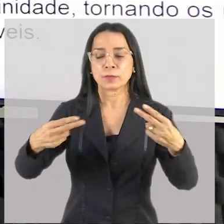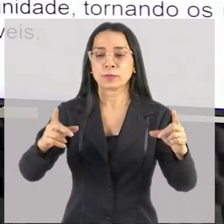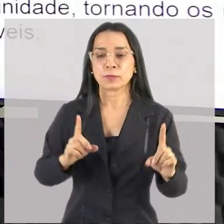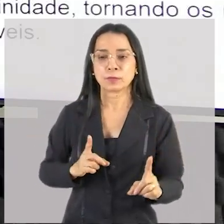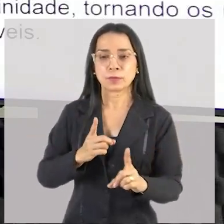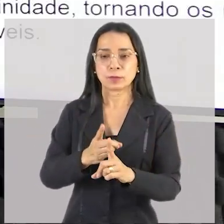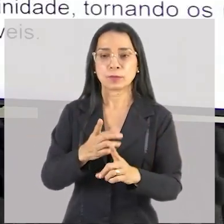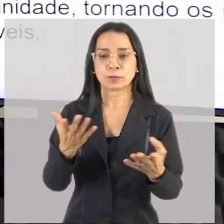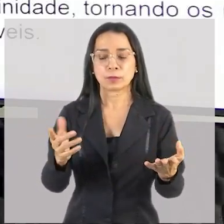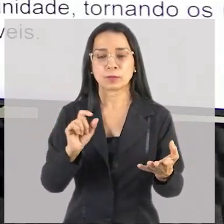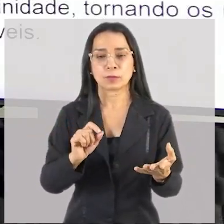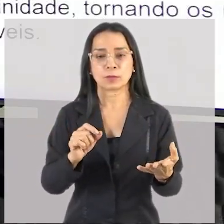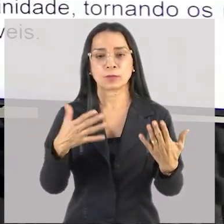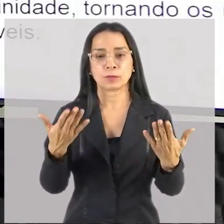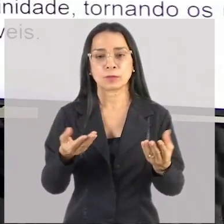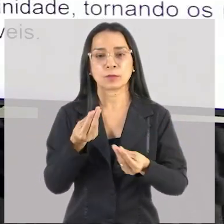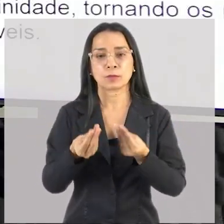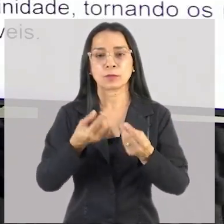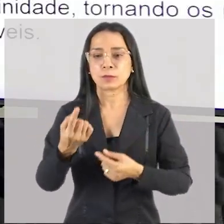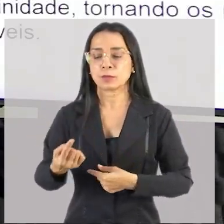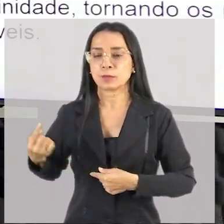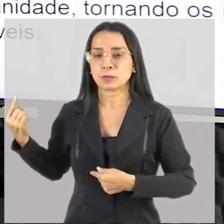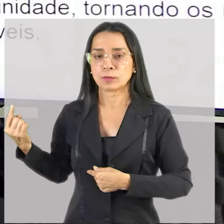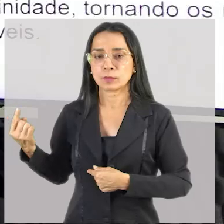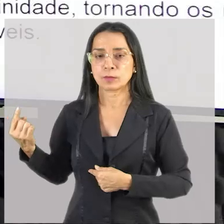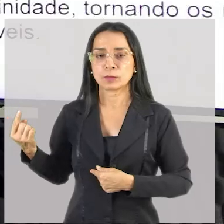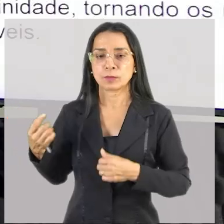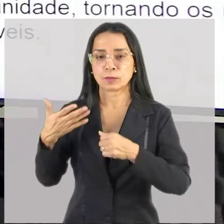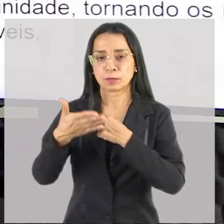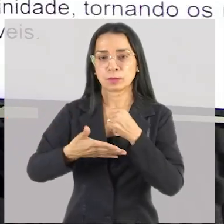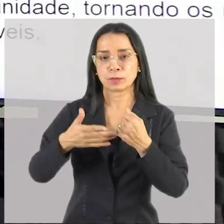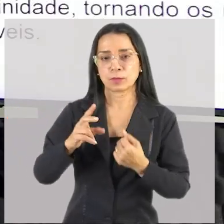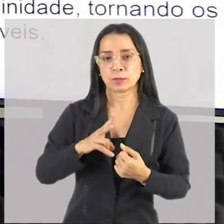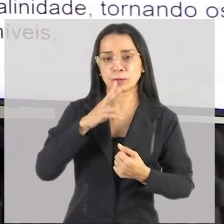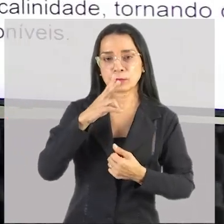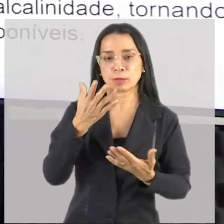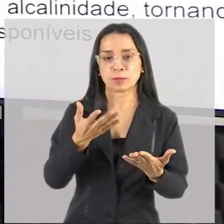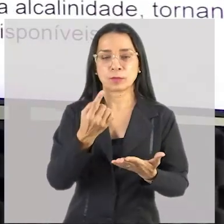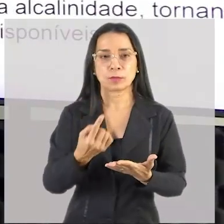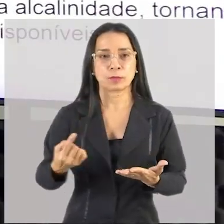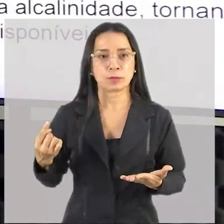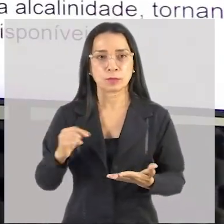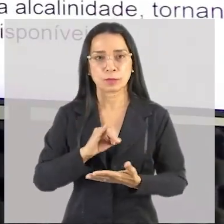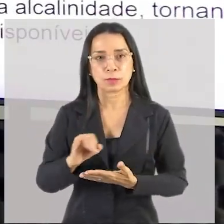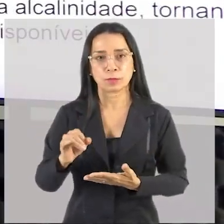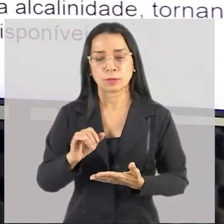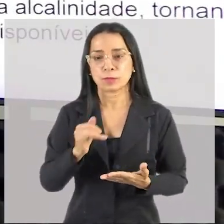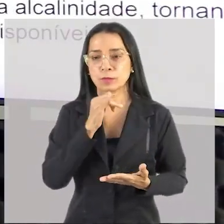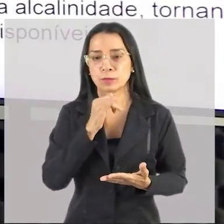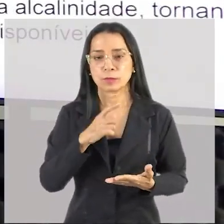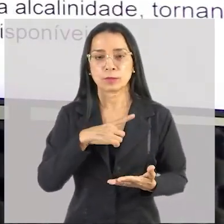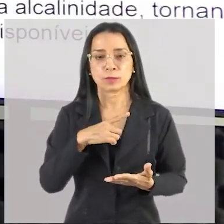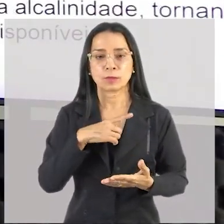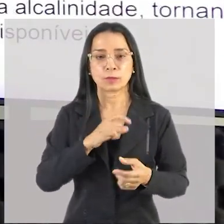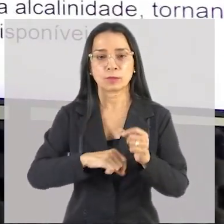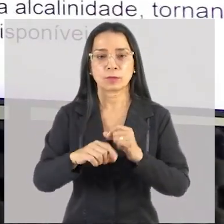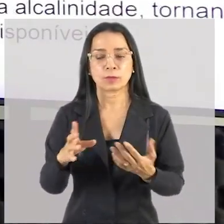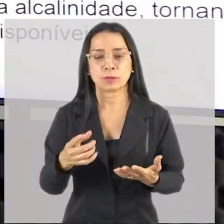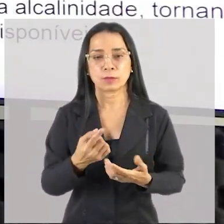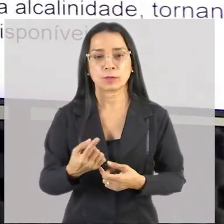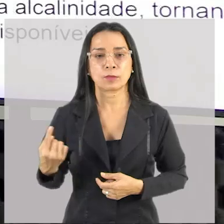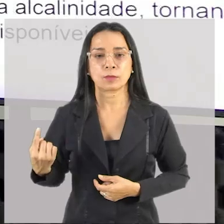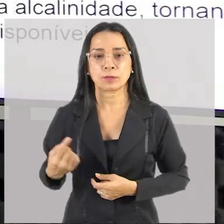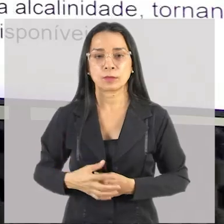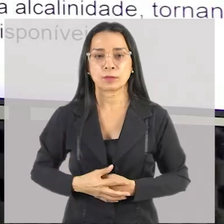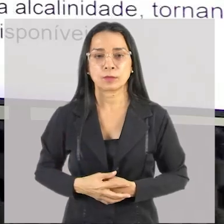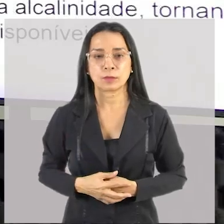passar. Então, como ele está aqui, a base é forte. Então, se por acaso você tem um sal, esse cara é um sal.